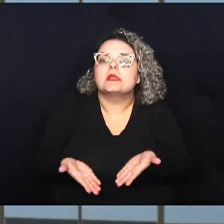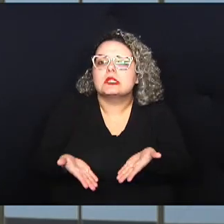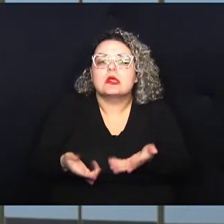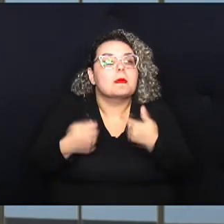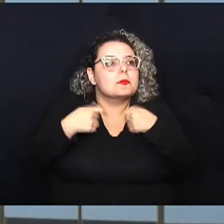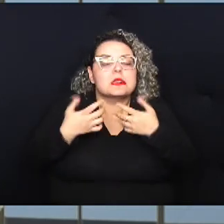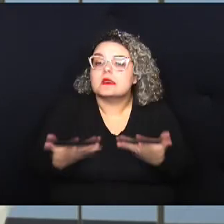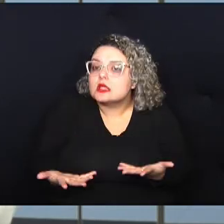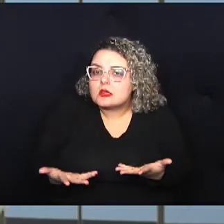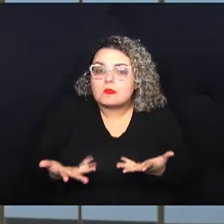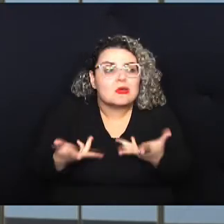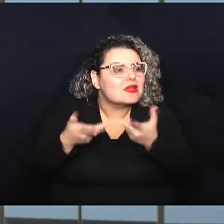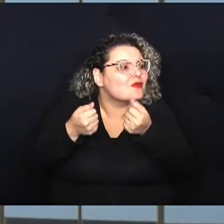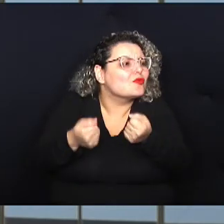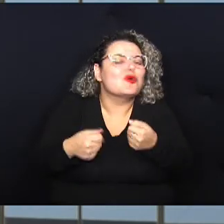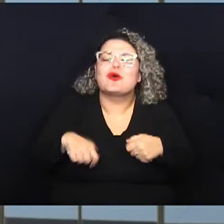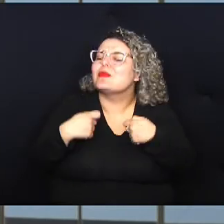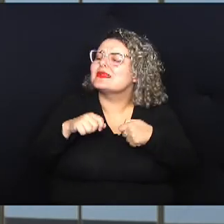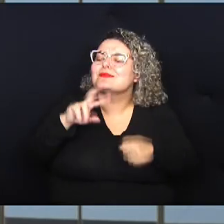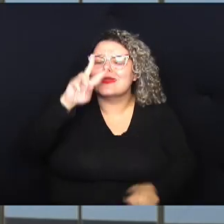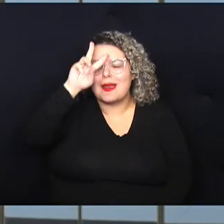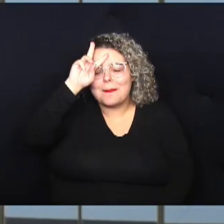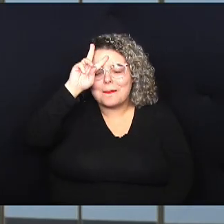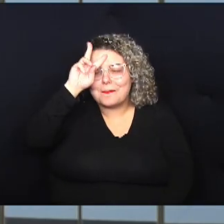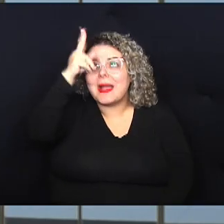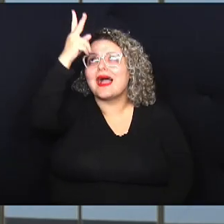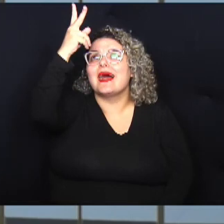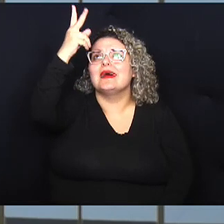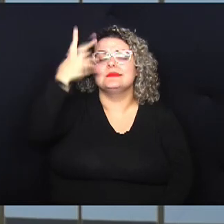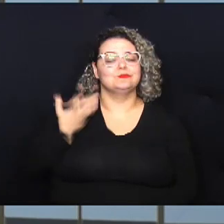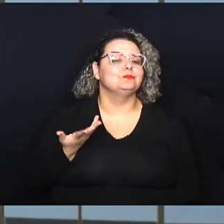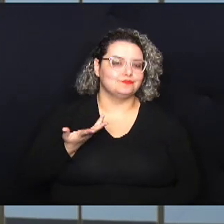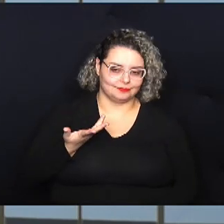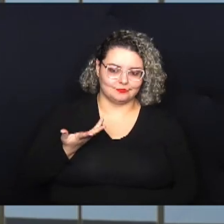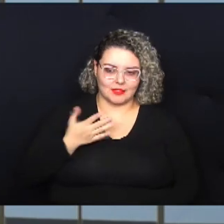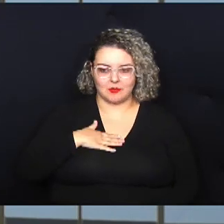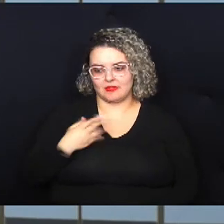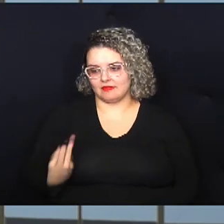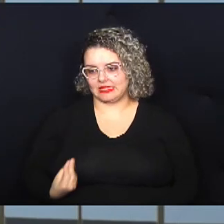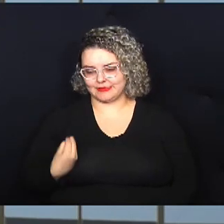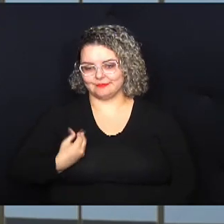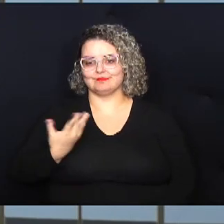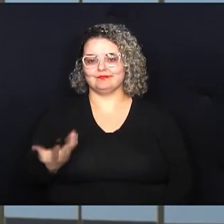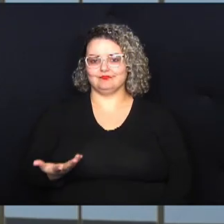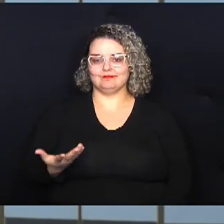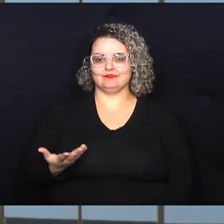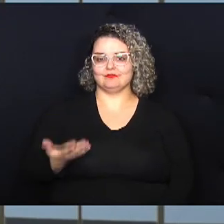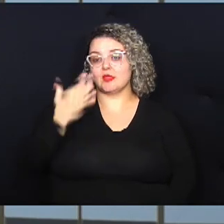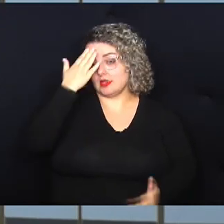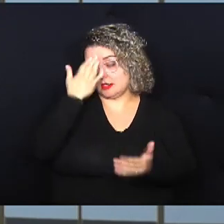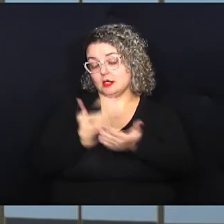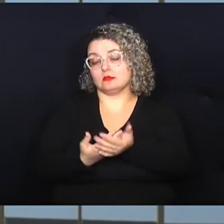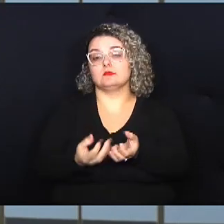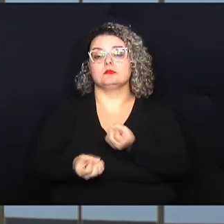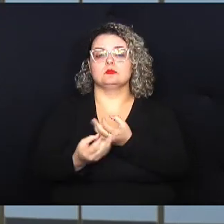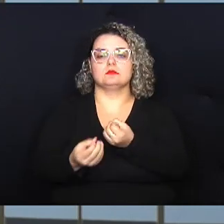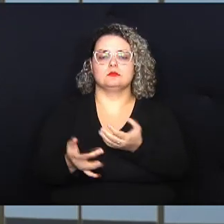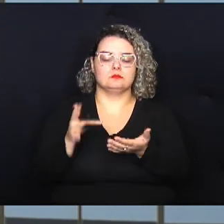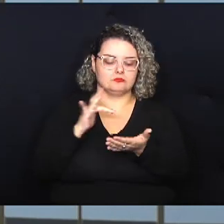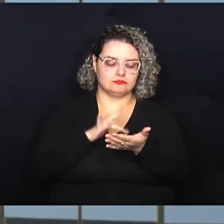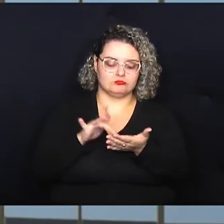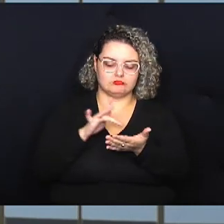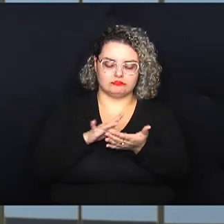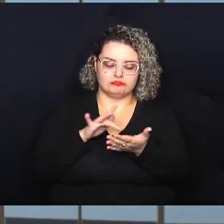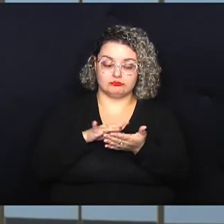maravilhoso, eu precisava disso para dar um start na minha vida. Então eu acredito que a informação nós temos na palma da mão na internet,